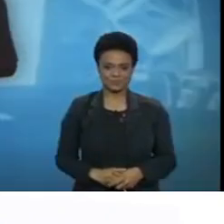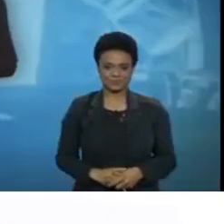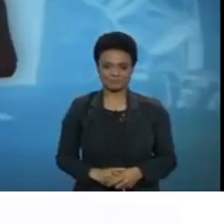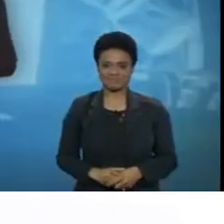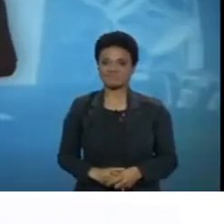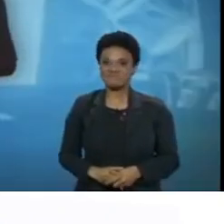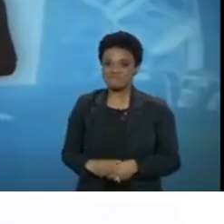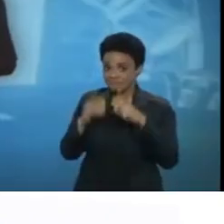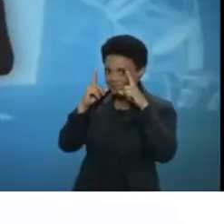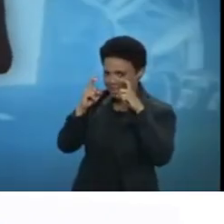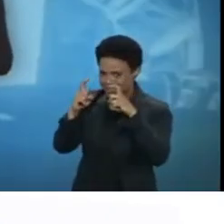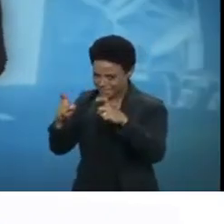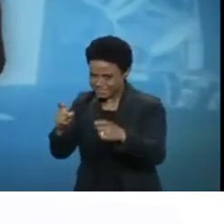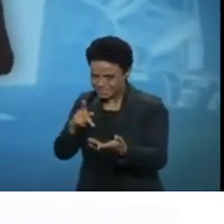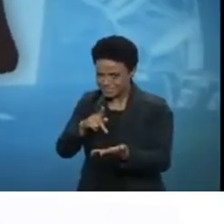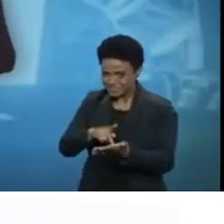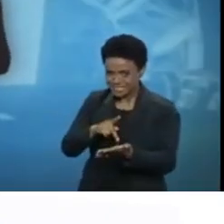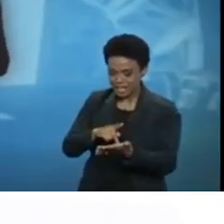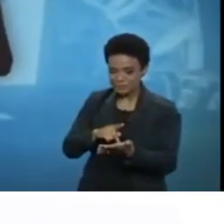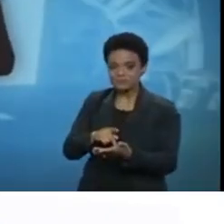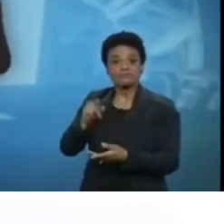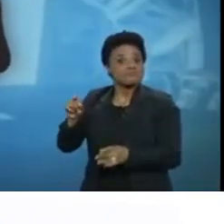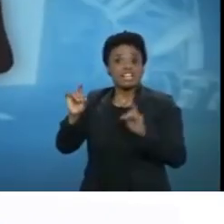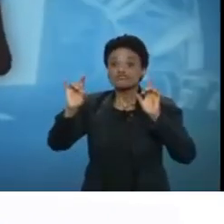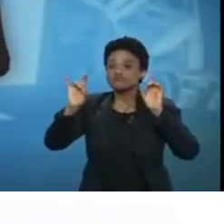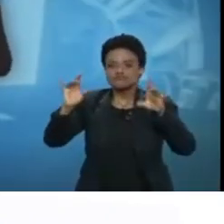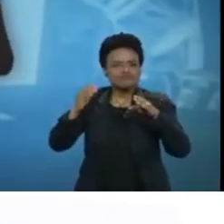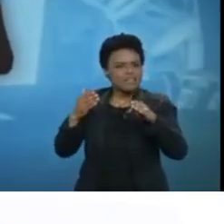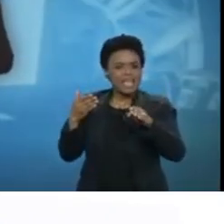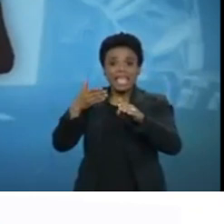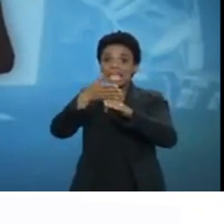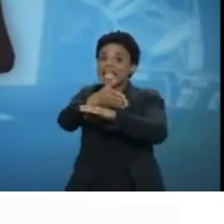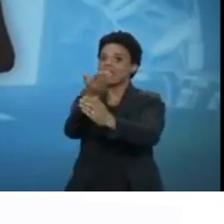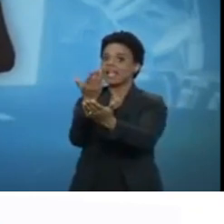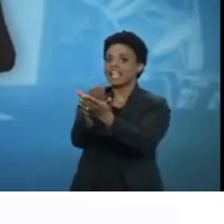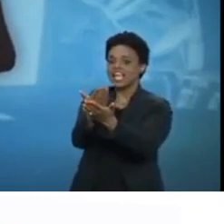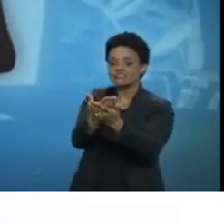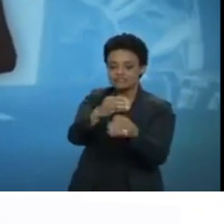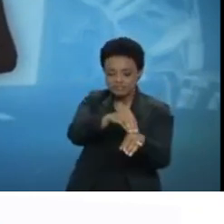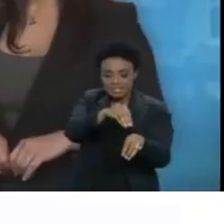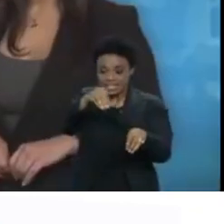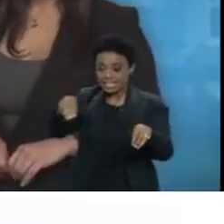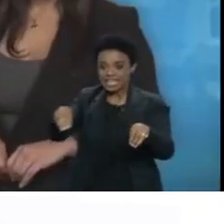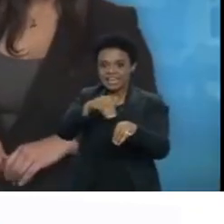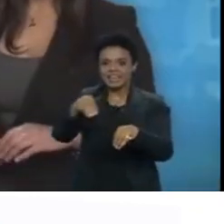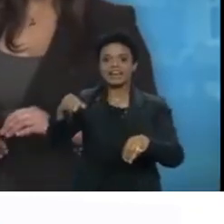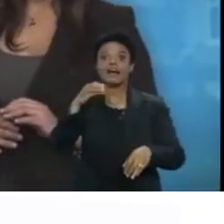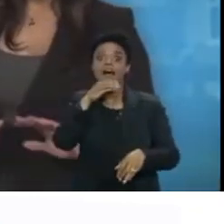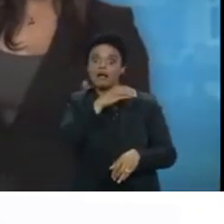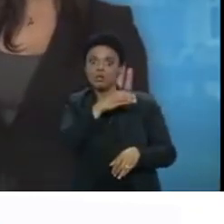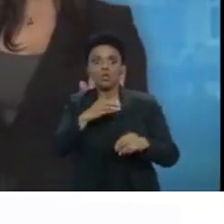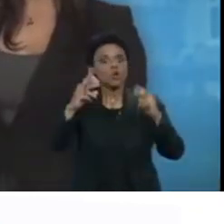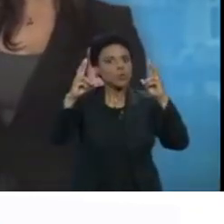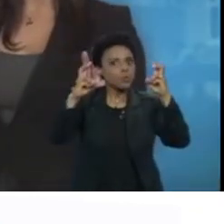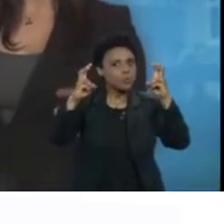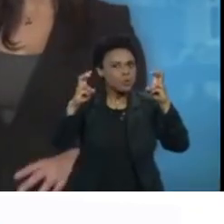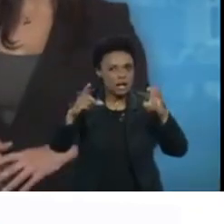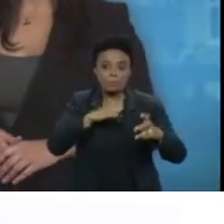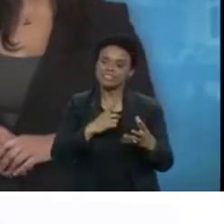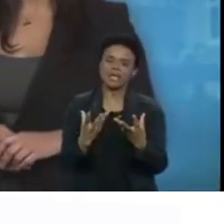Muito interessante, não é? E essa foi apenas uma introdução ao estudo de transferências de calor. O assunto, porém,